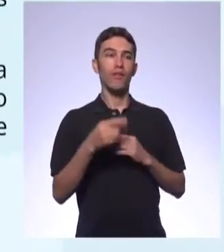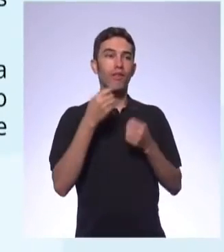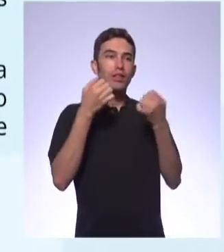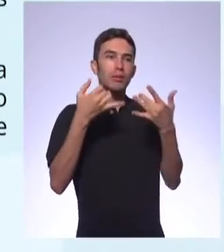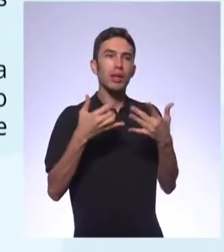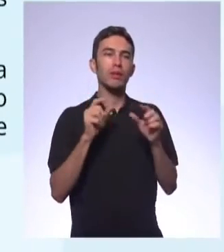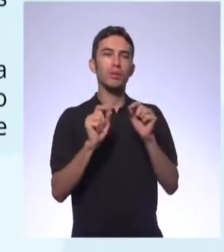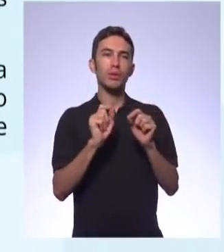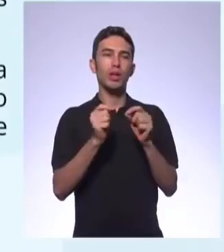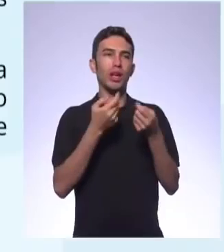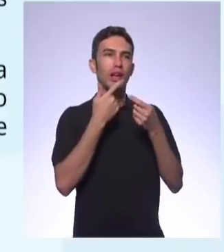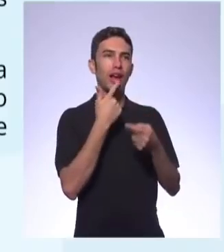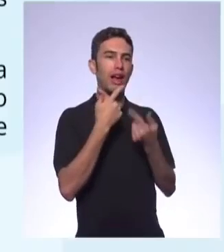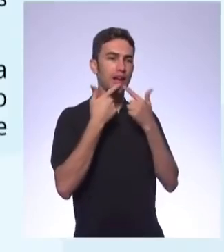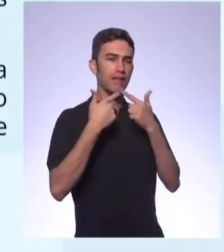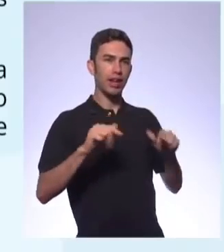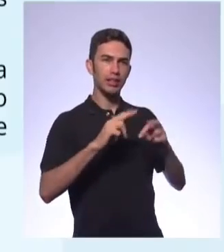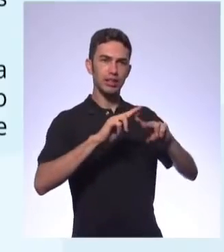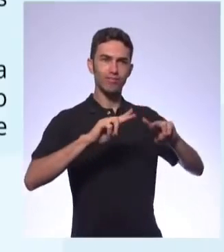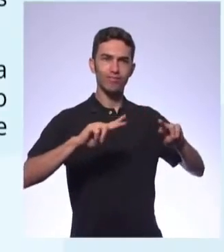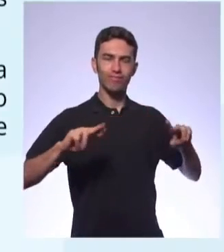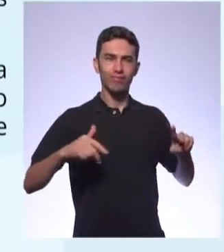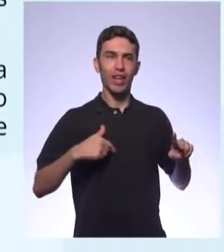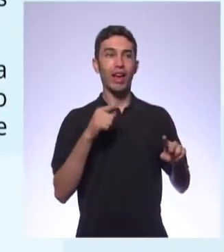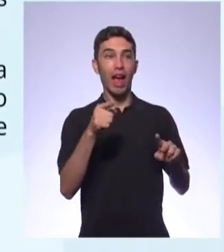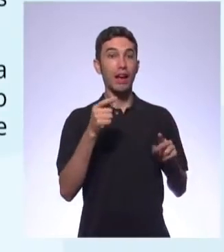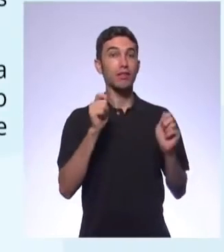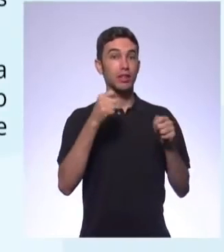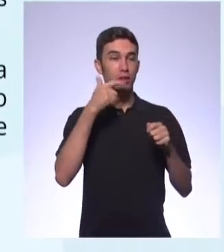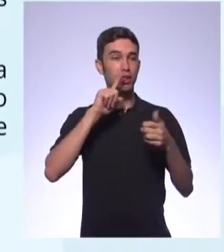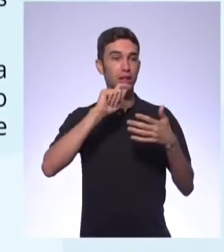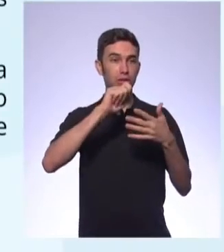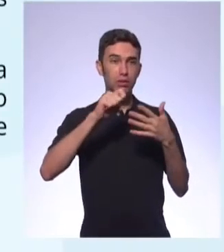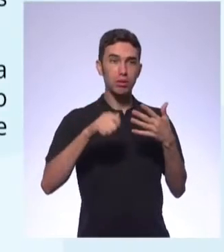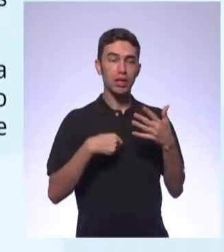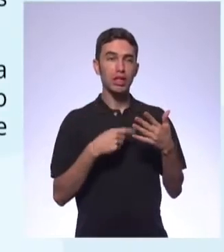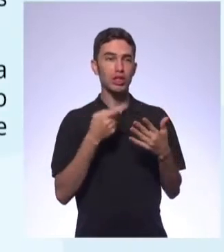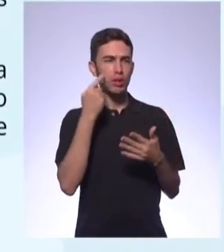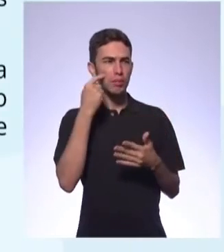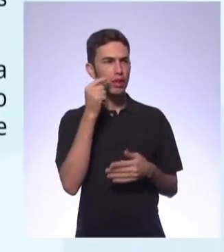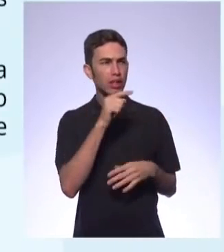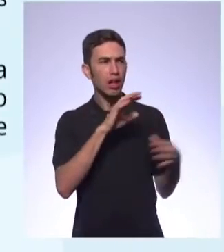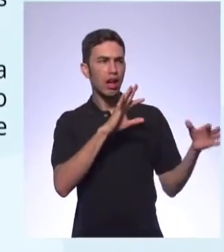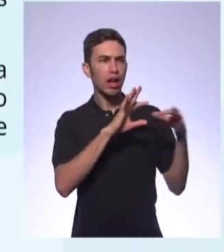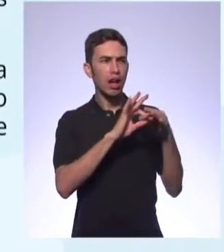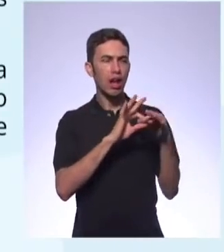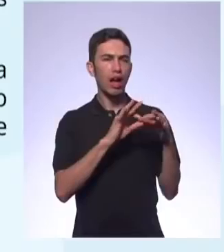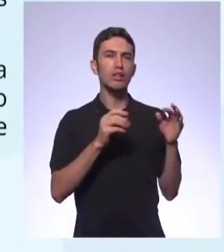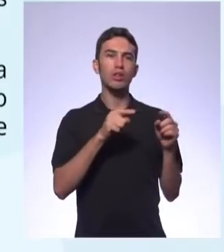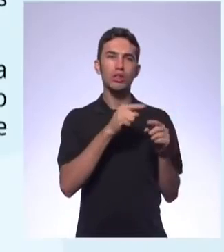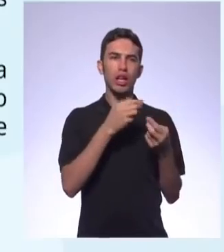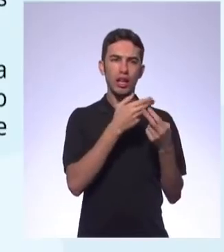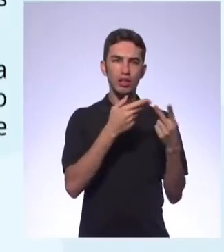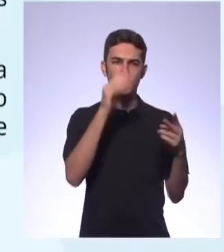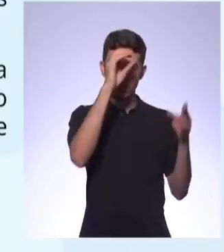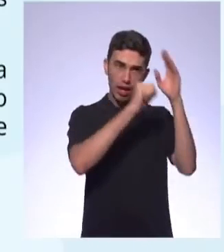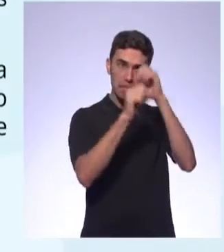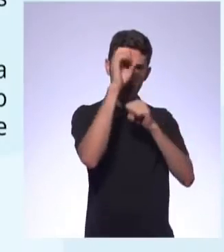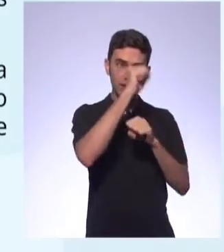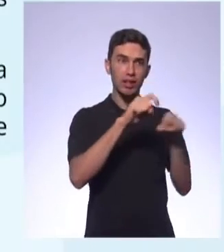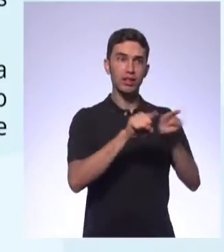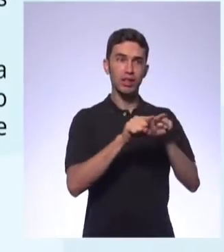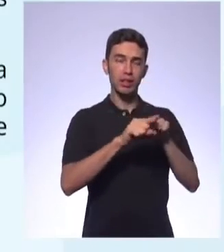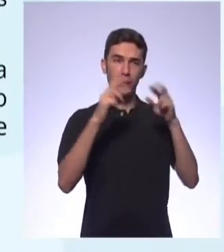das variedades linguísticas traz a possibilidade de você aprimorar a habilidade de associar aprendizagens e atitudes de respeito a